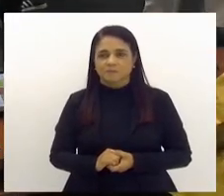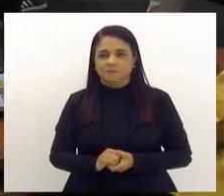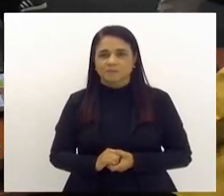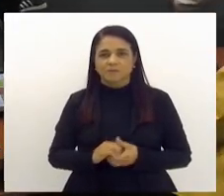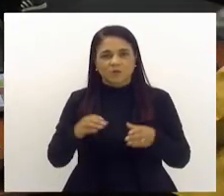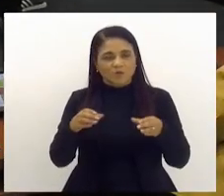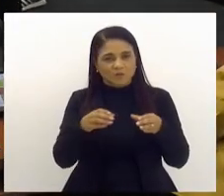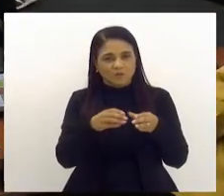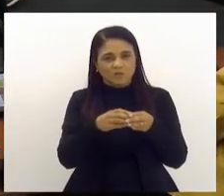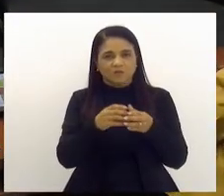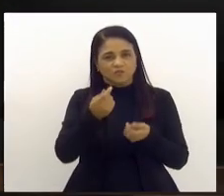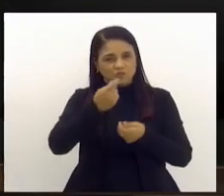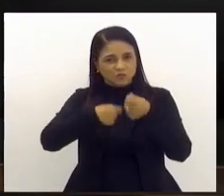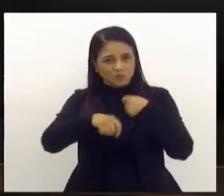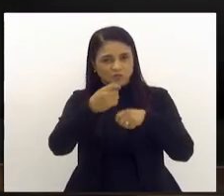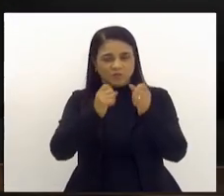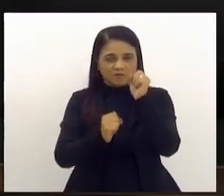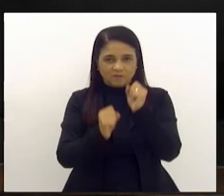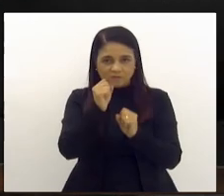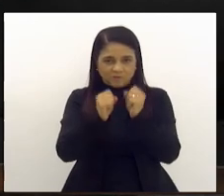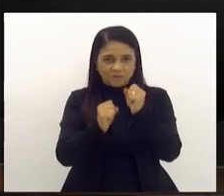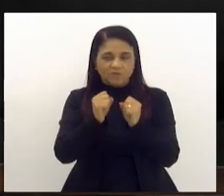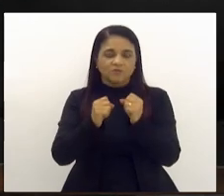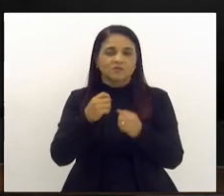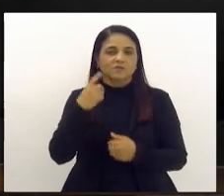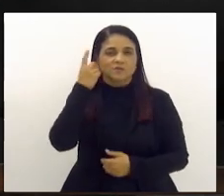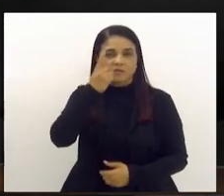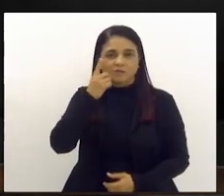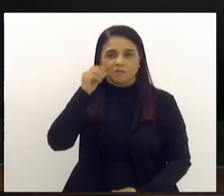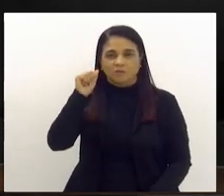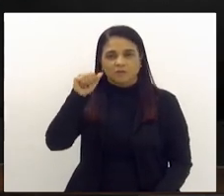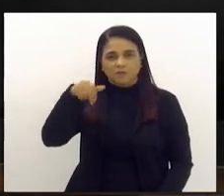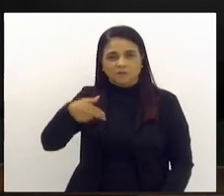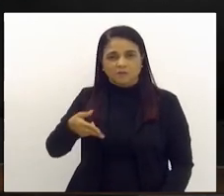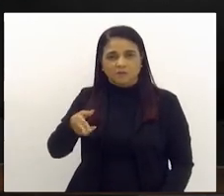Pela Comissão de Economia e Indústria, deputado Anderson Moraes.